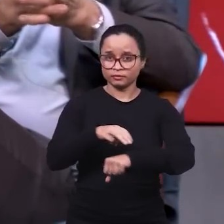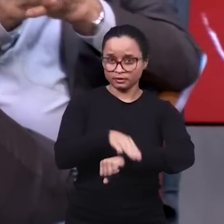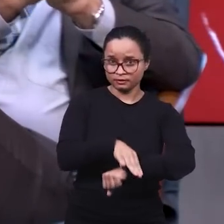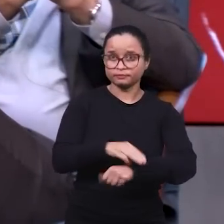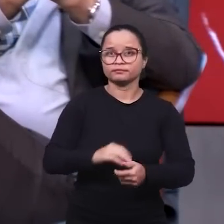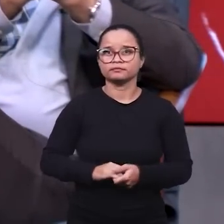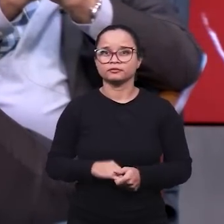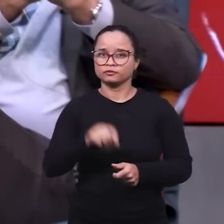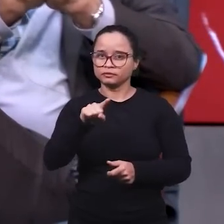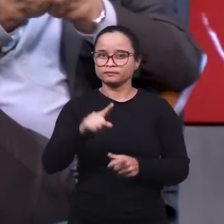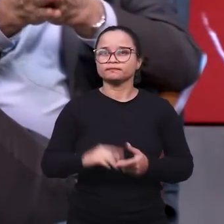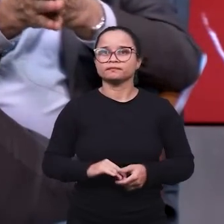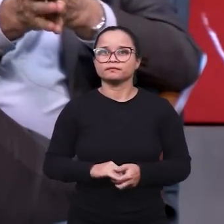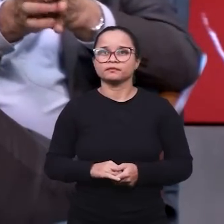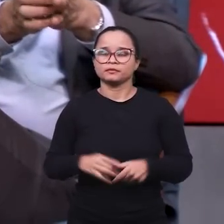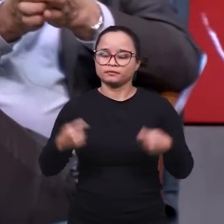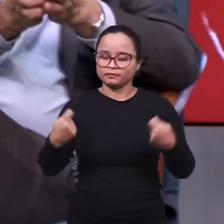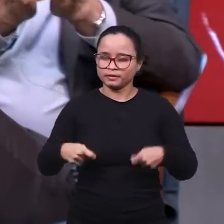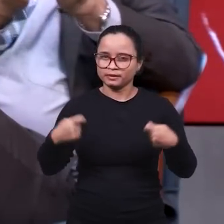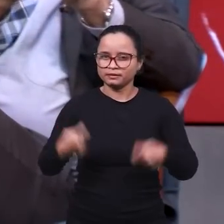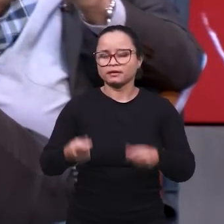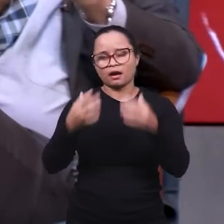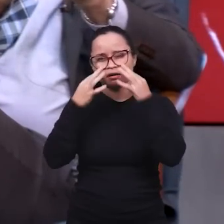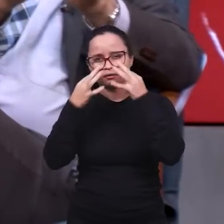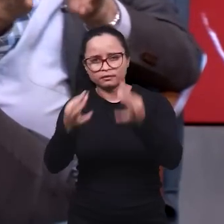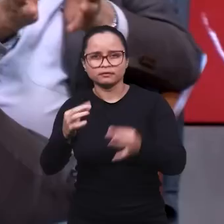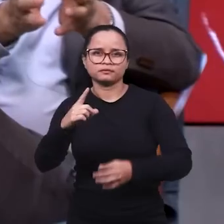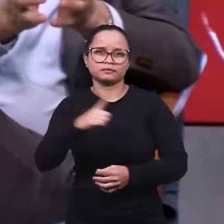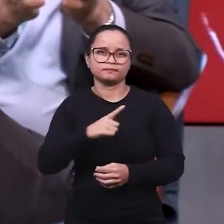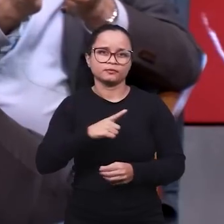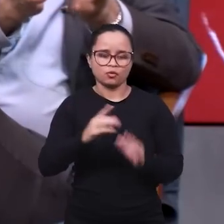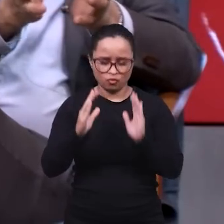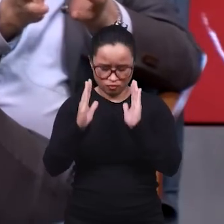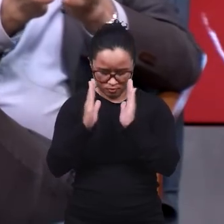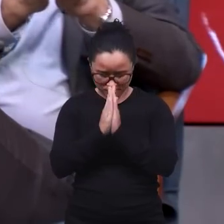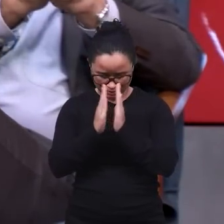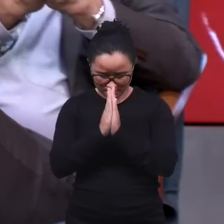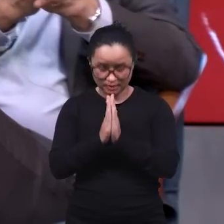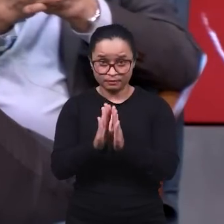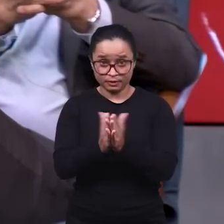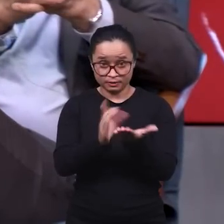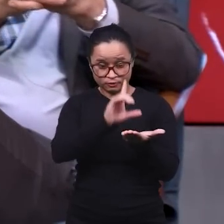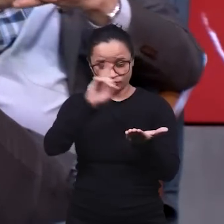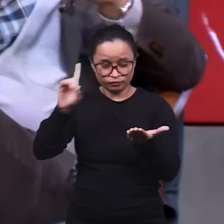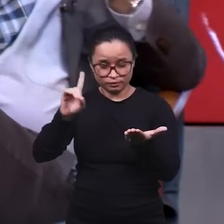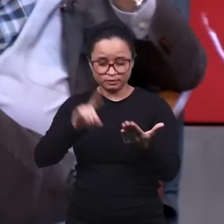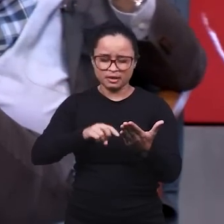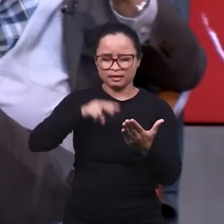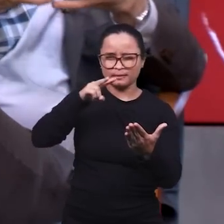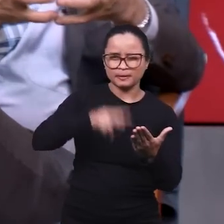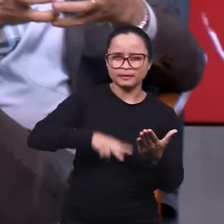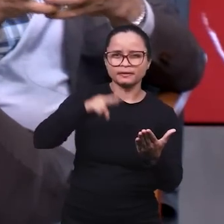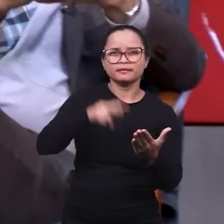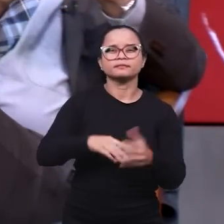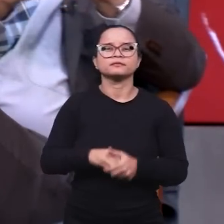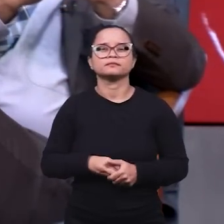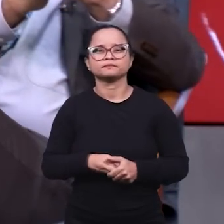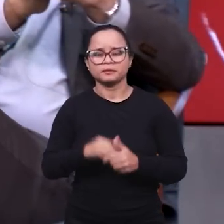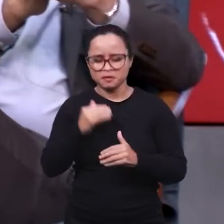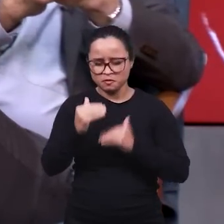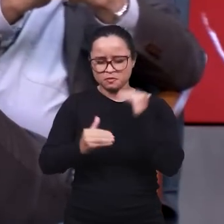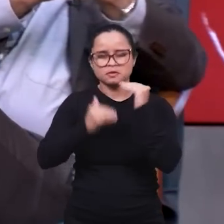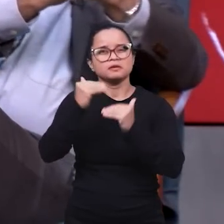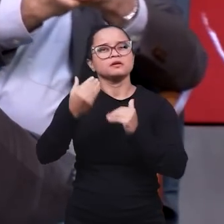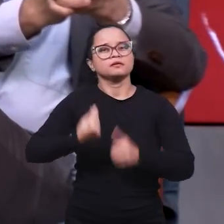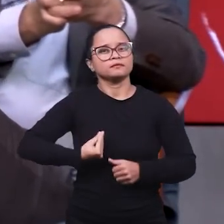ministério, você tem que meditar nisso, orar, ler a palavra com relação a isso, desenvolver isso na sua